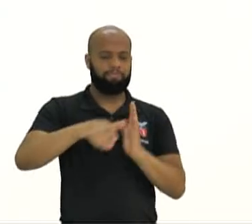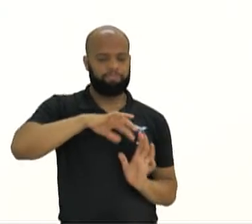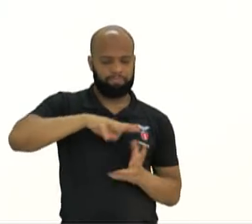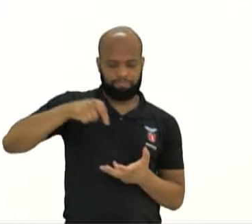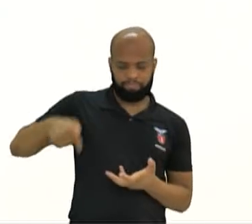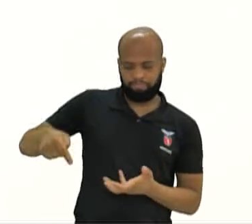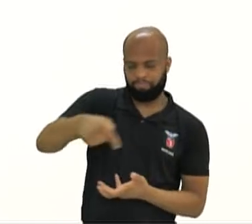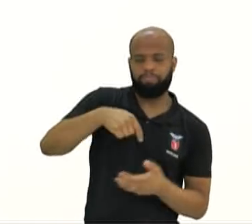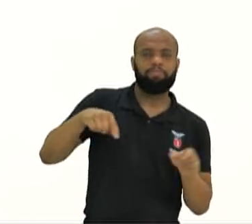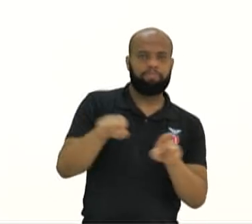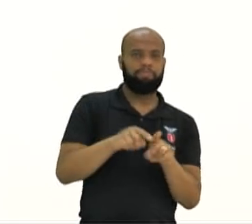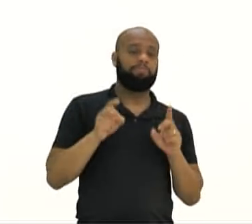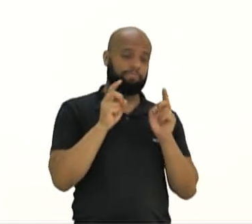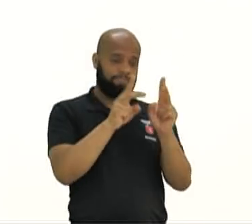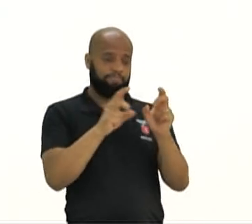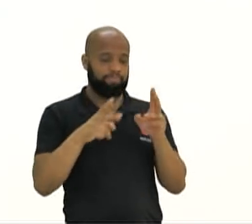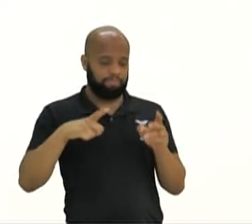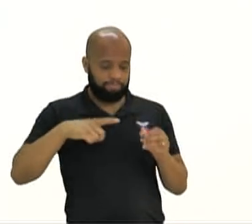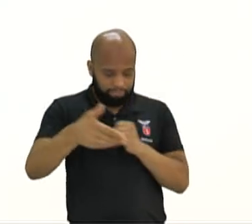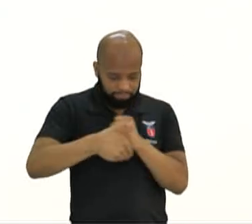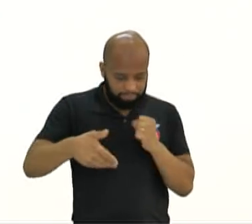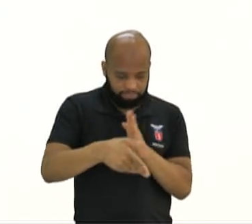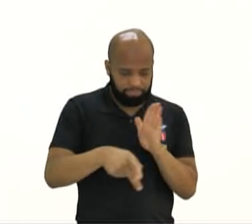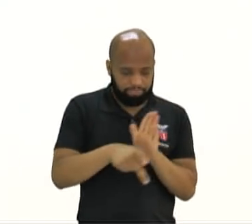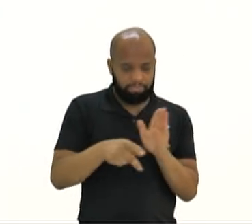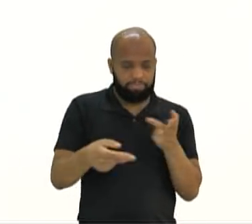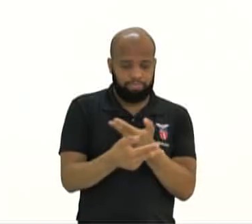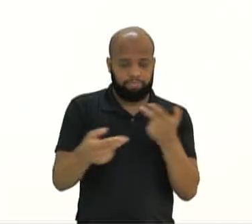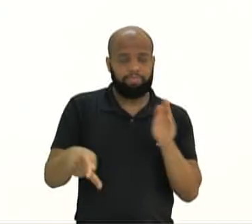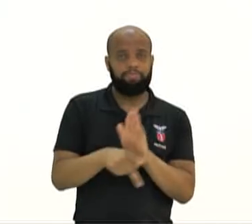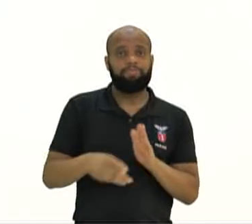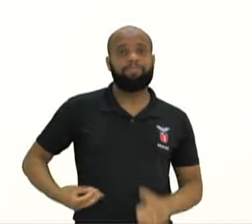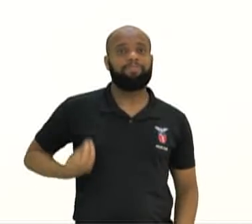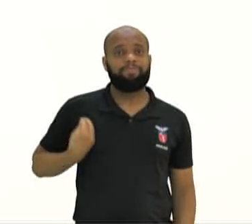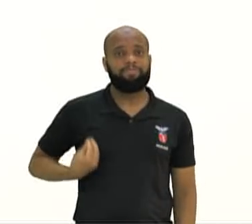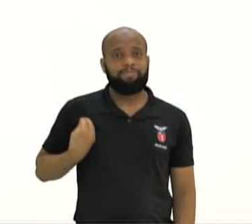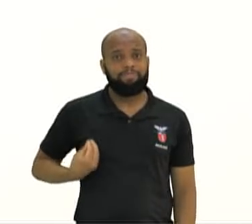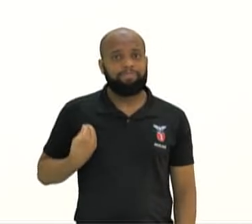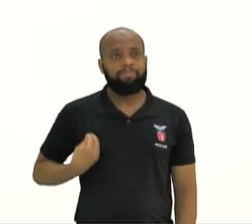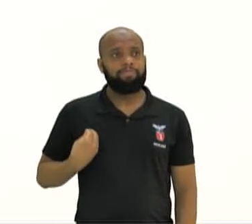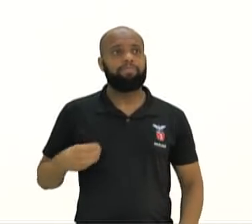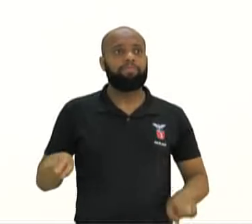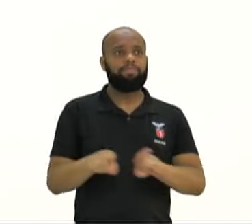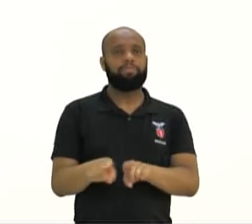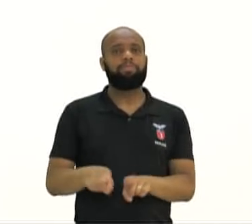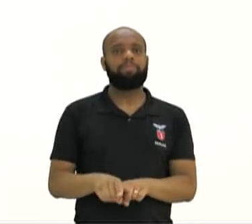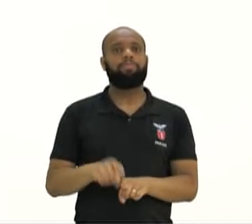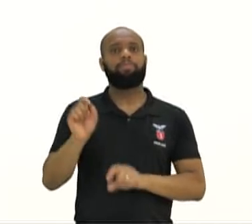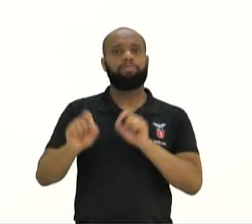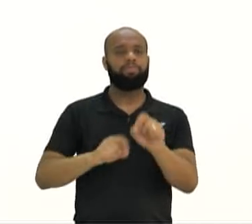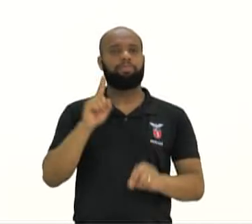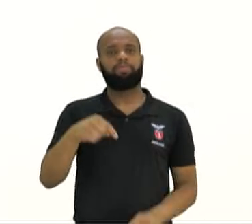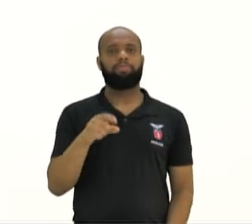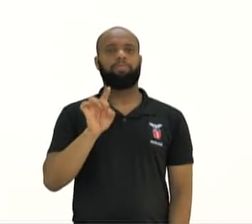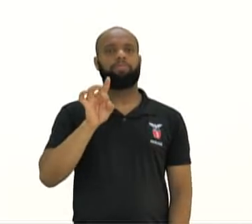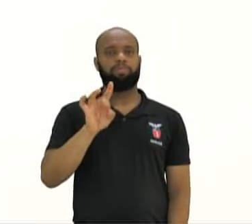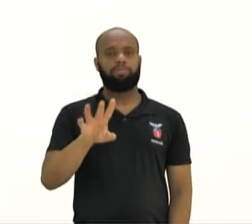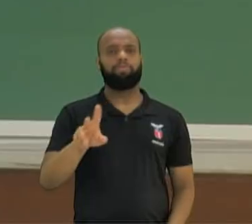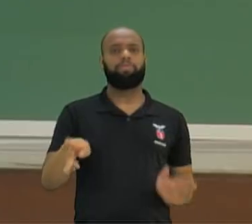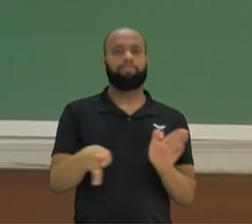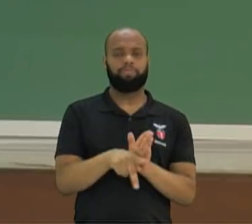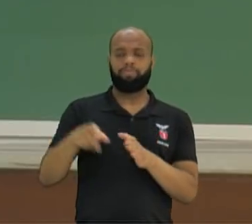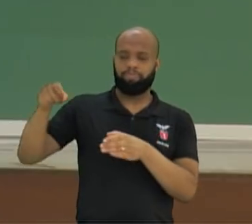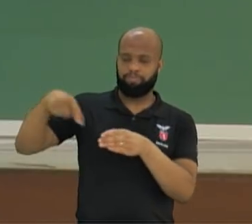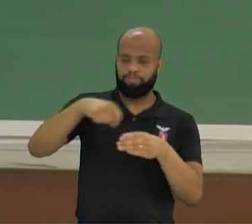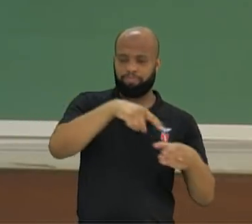mundial. As exportações baseiam-se em produtos de subsistência e monoculturas dos outros